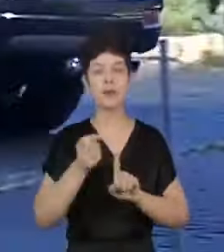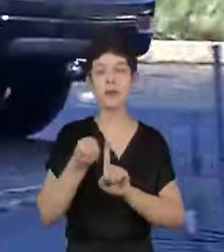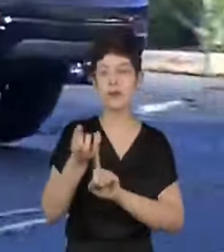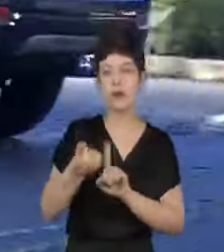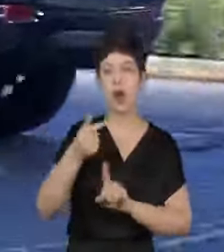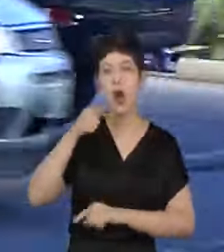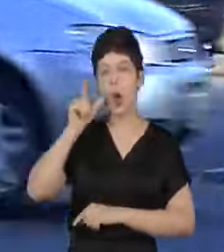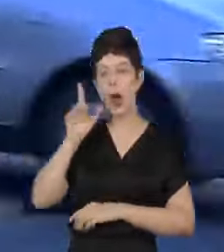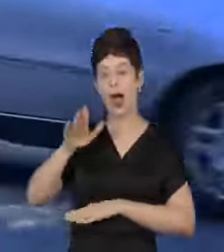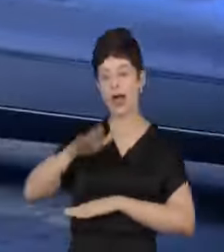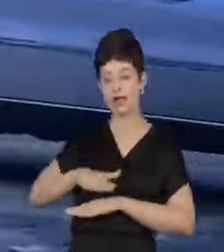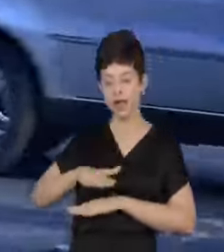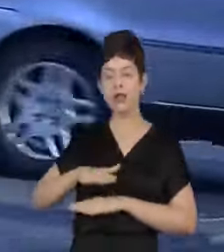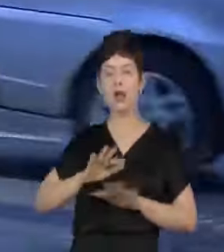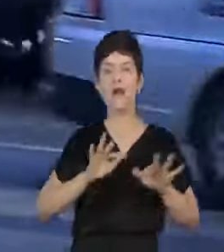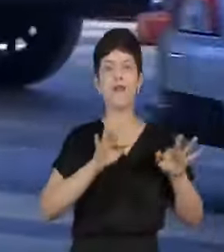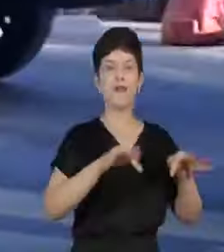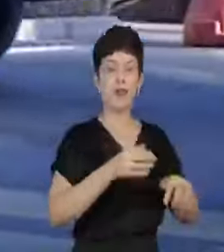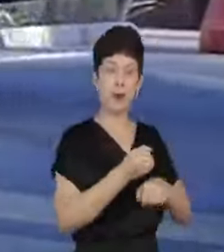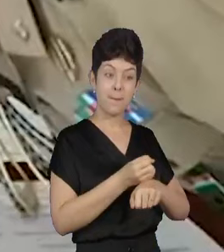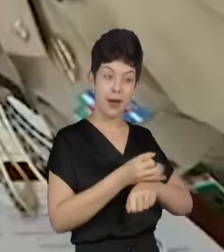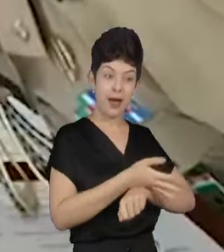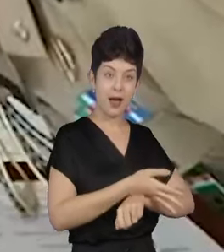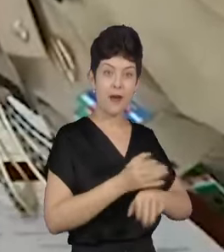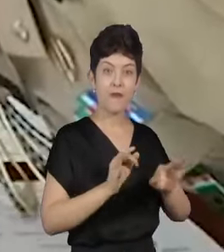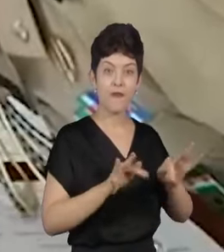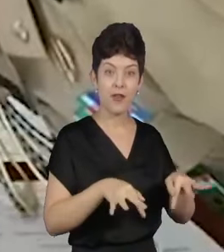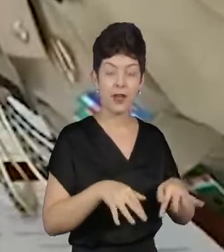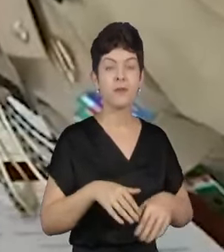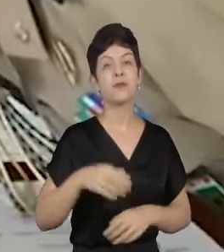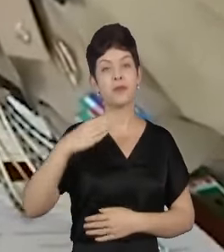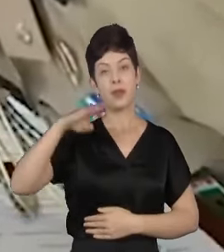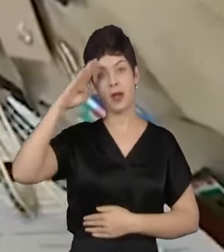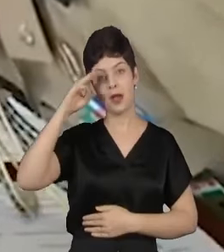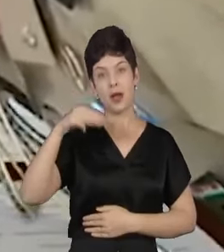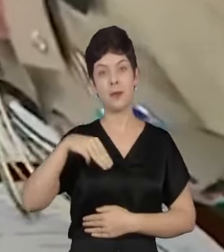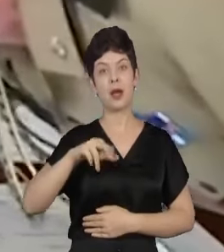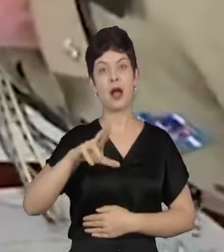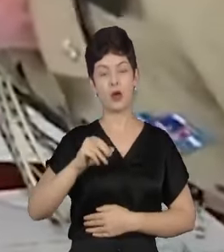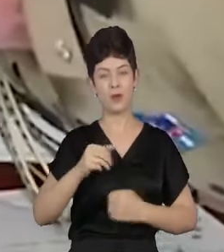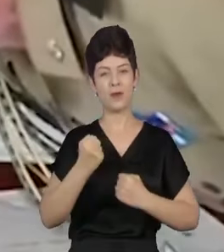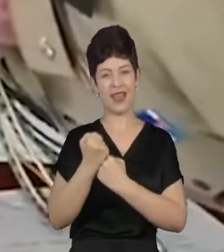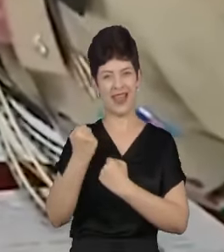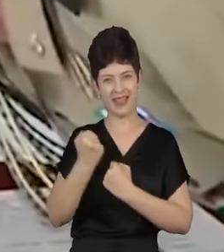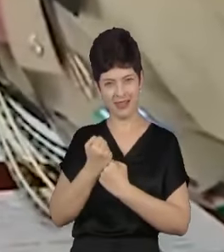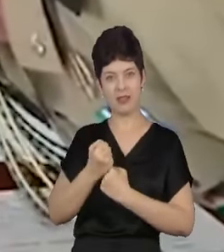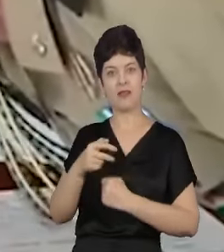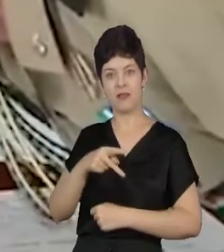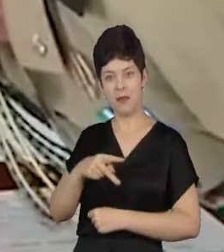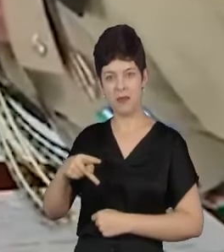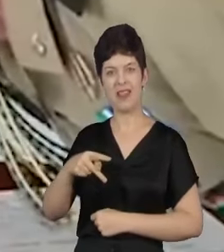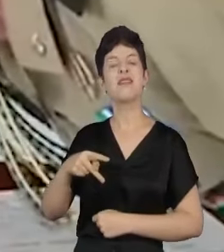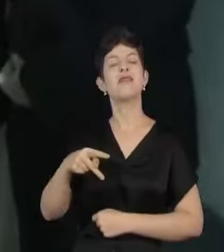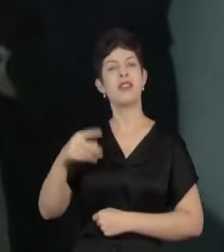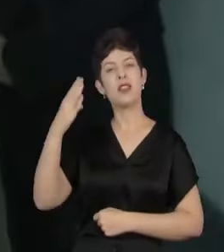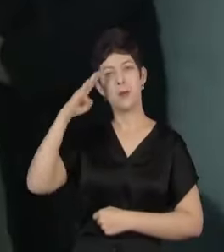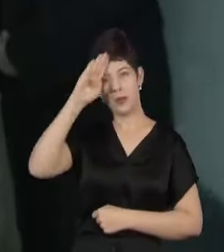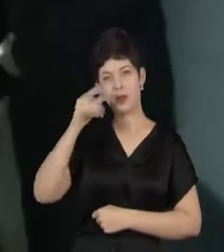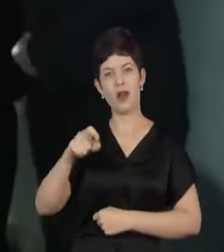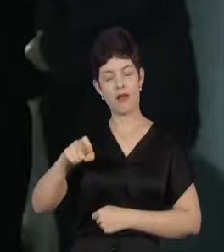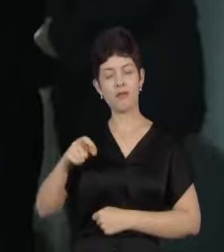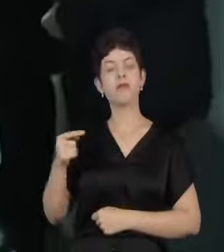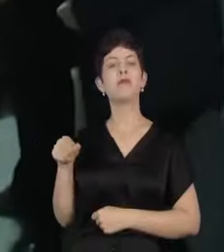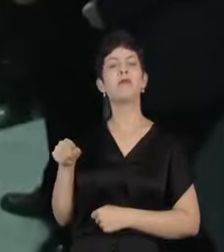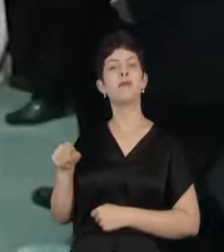ontem à tarde terminou nesta madrugada o tenente coronel Mauro CID exudante de ordem de bolsonaro foi